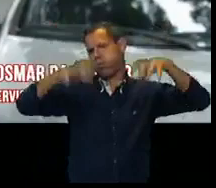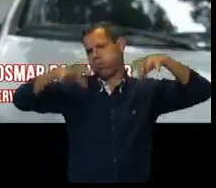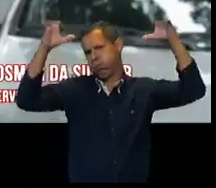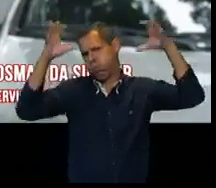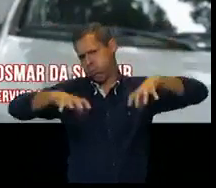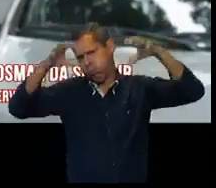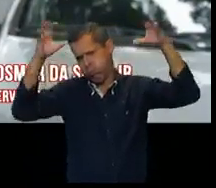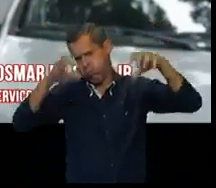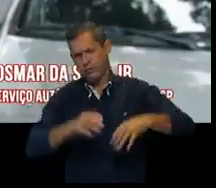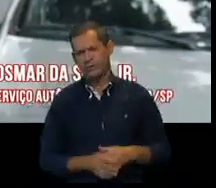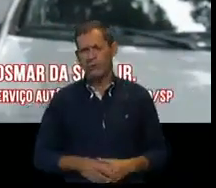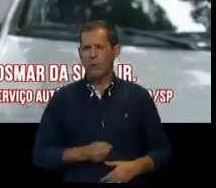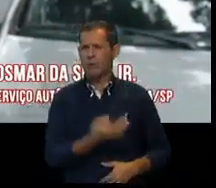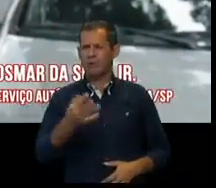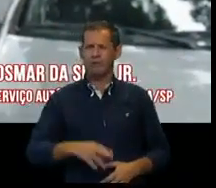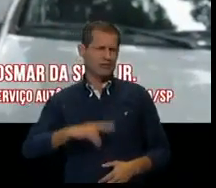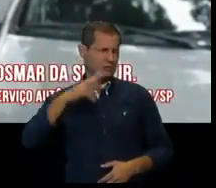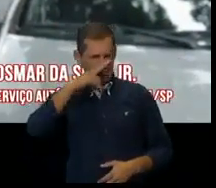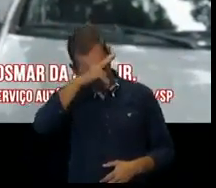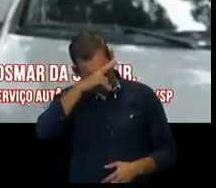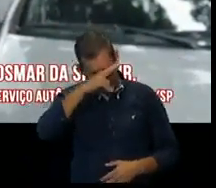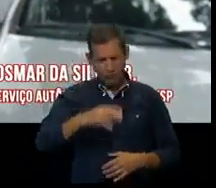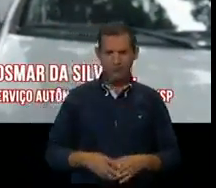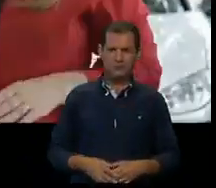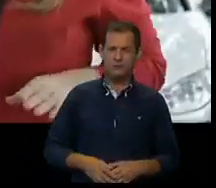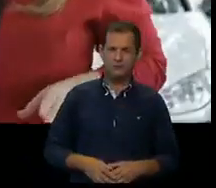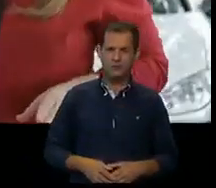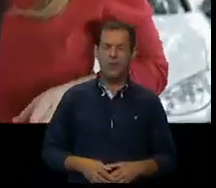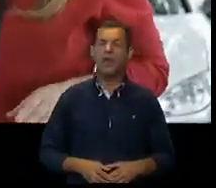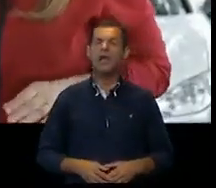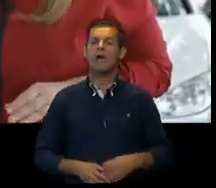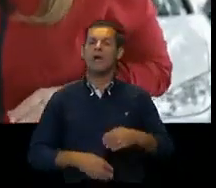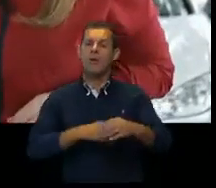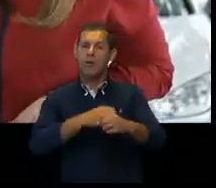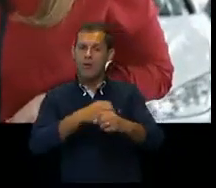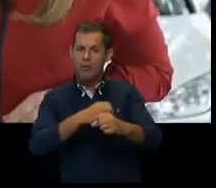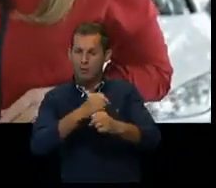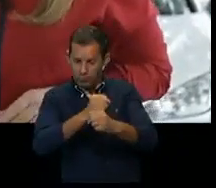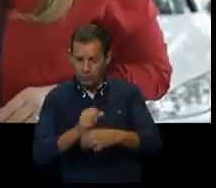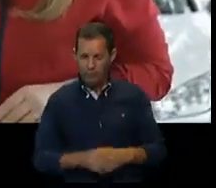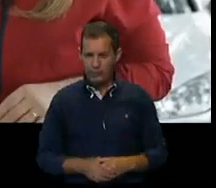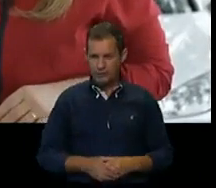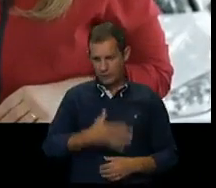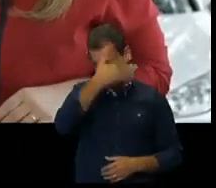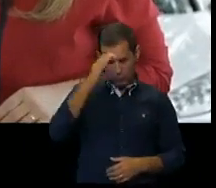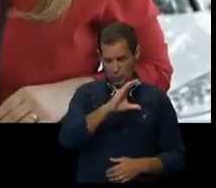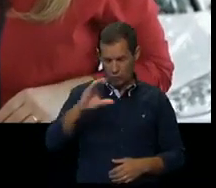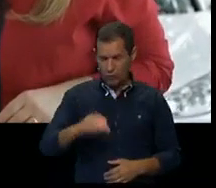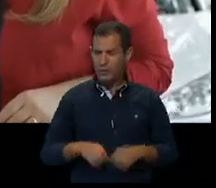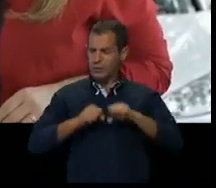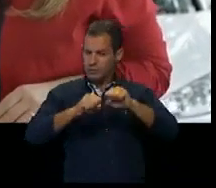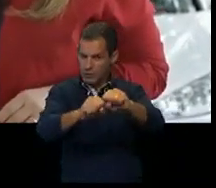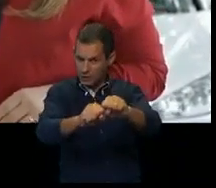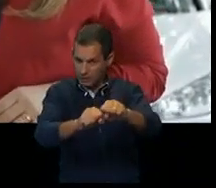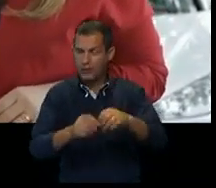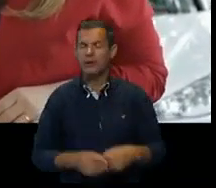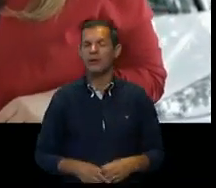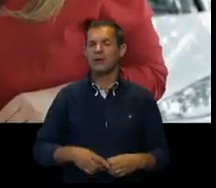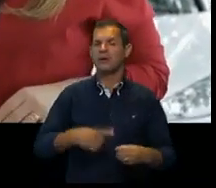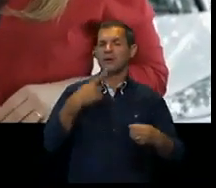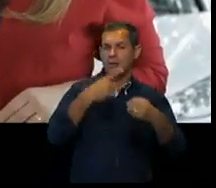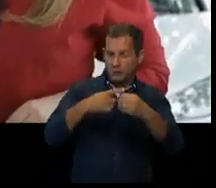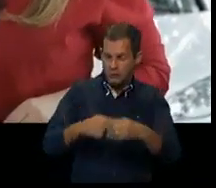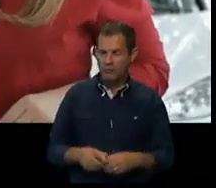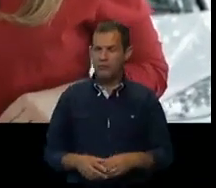estão vindo sim com volume e uma intensidade muito grande. Por décadas, os comerciantes aqui do Mercado Municipal de Limeira, interior